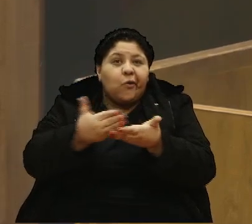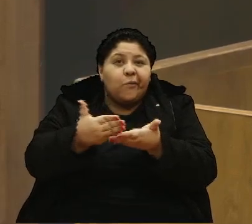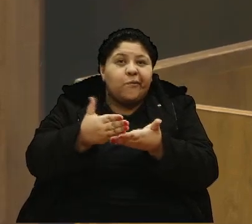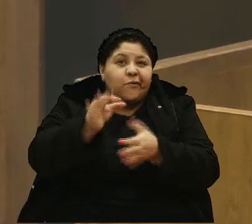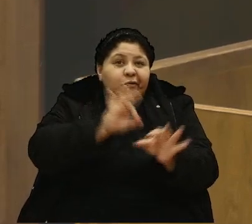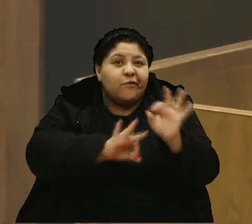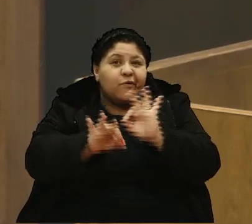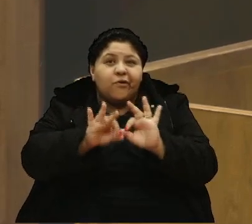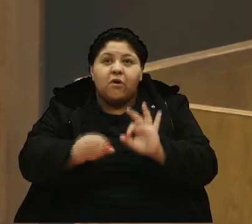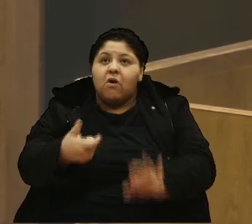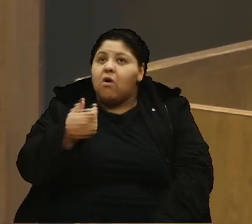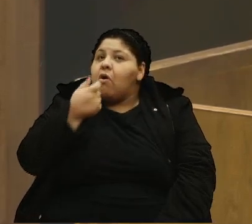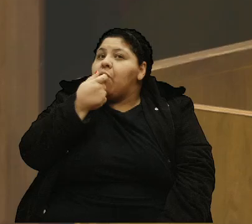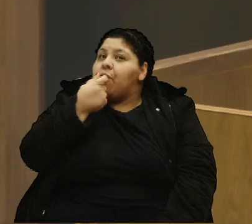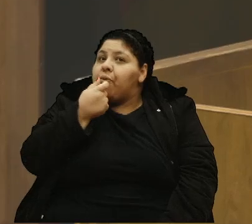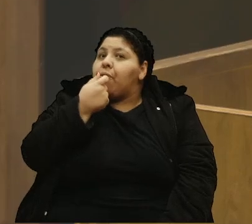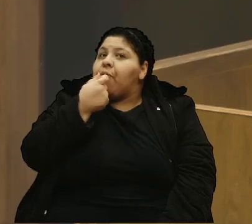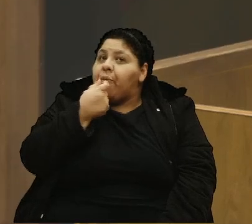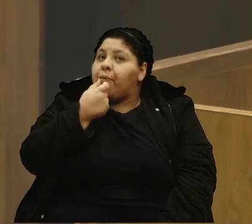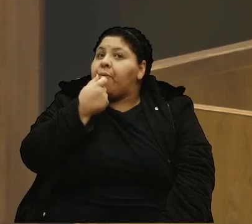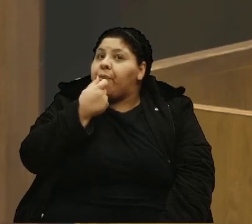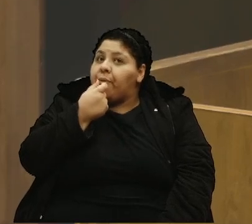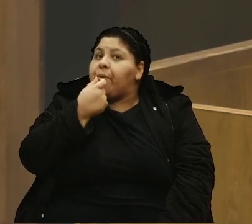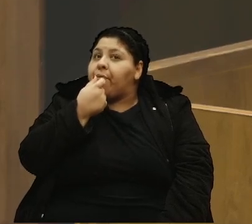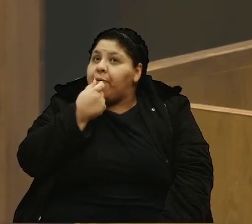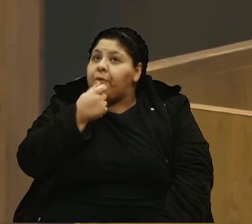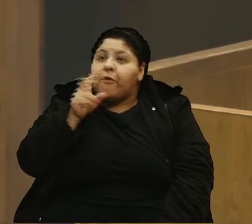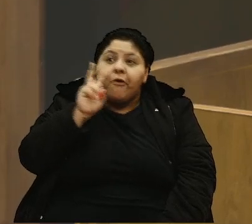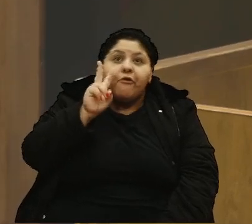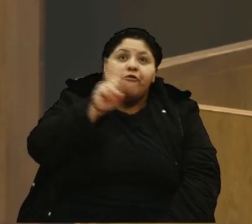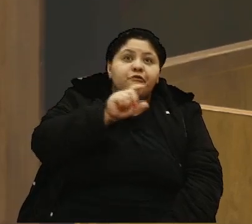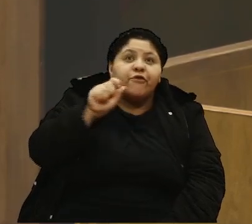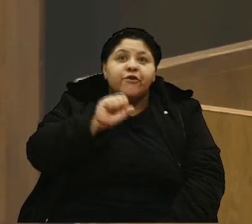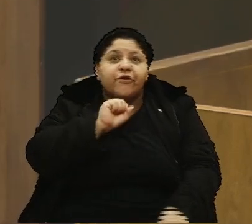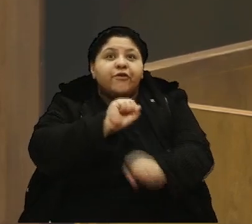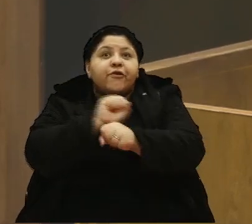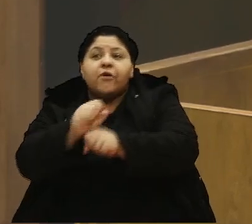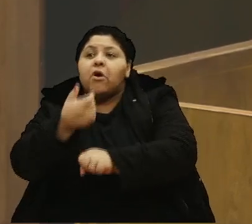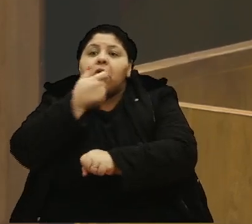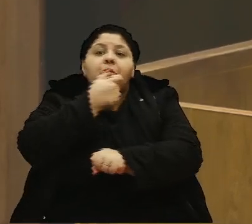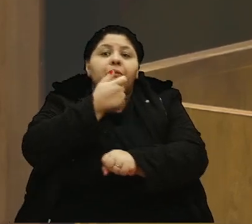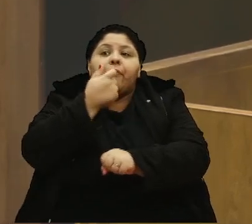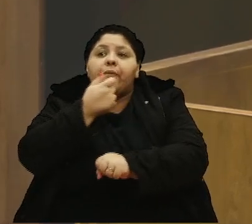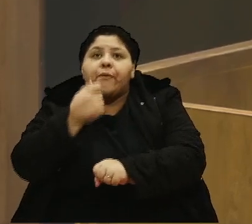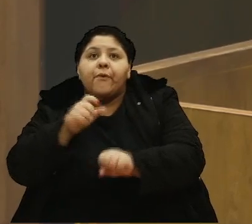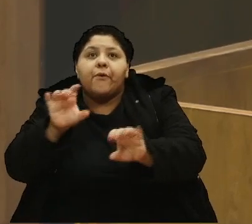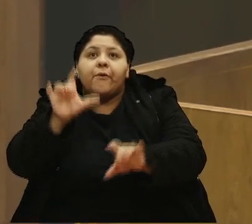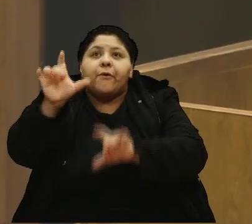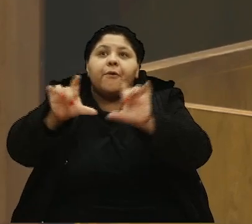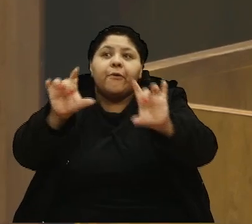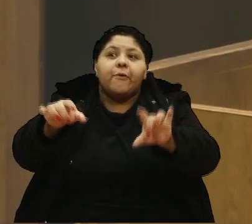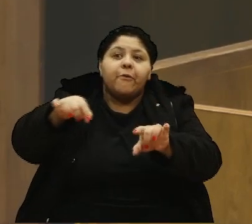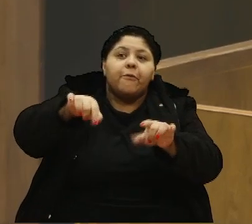Um apito e começa a orientar. Vai onde é que está engarrafado, concluir, vai lá vereador. e apita para as pessoas terem uma melhor